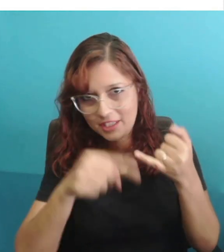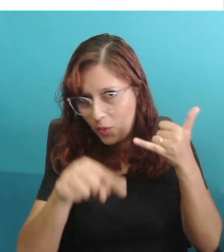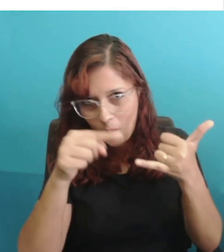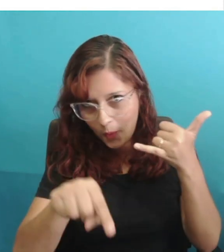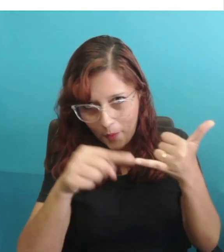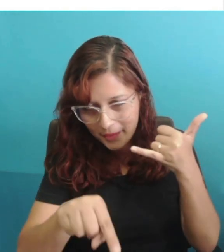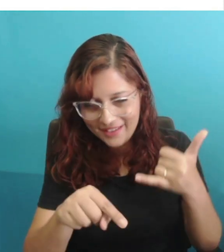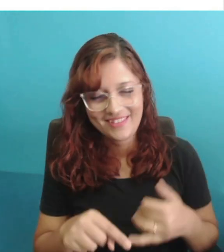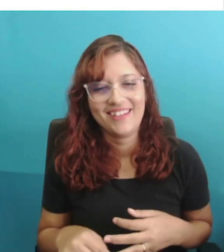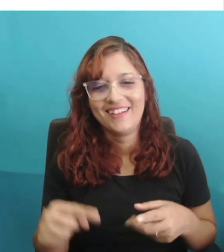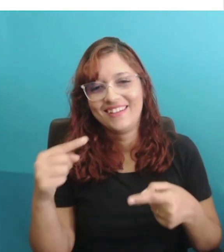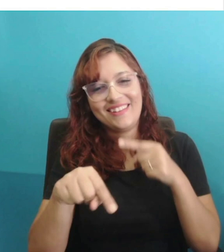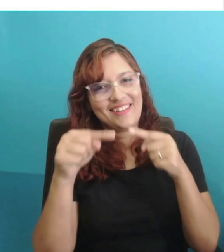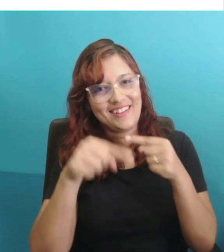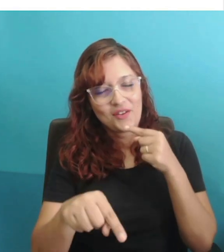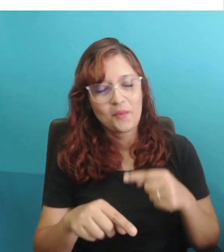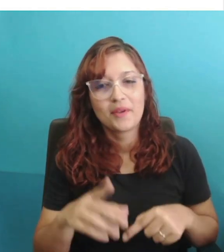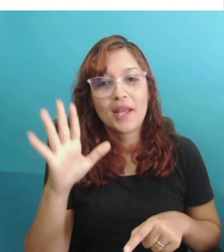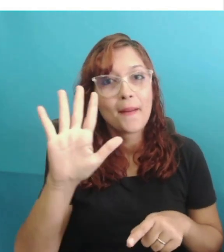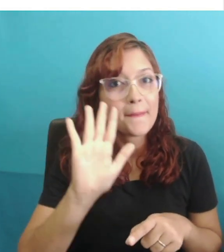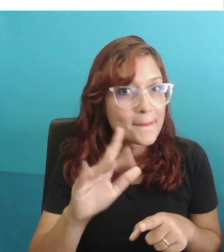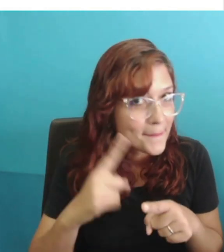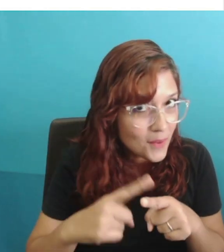Então, não é uma quarta conjugação.